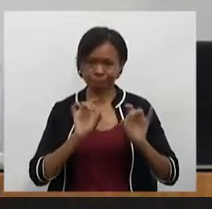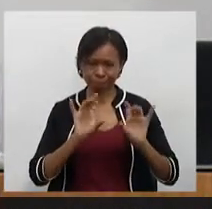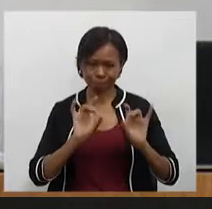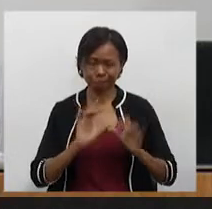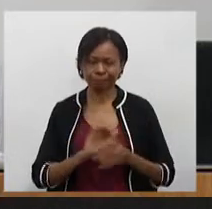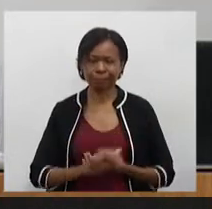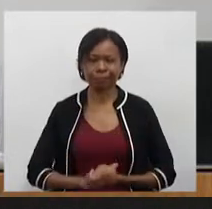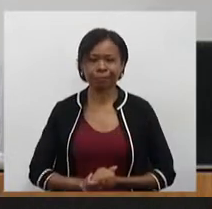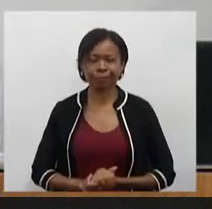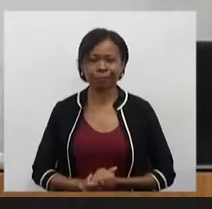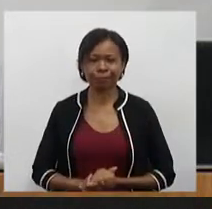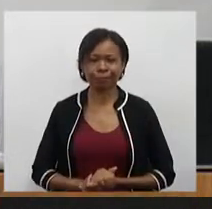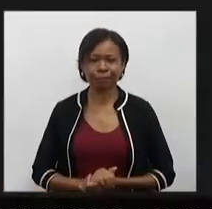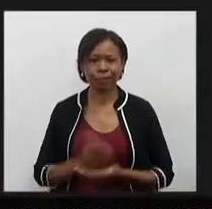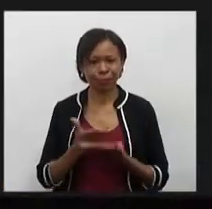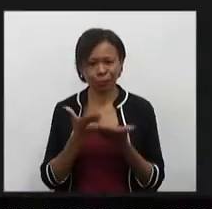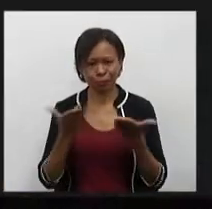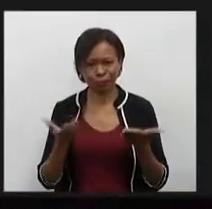Boa tarde a todos.